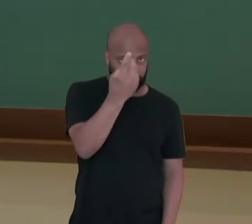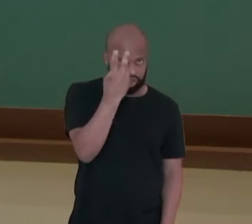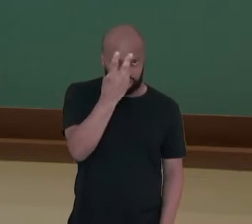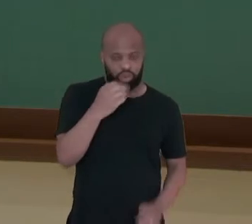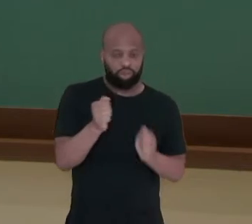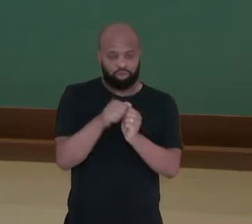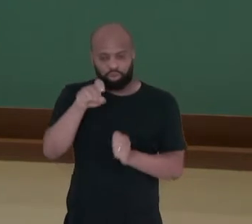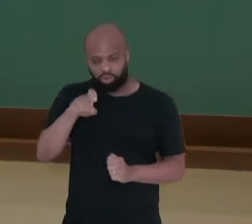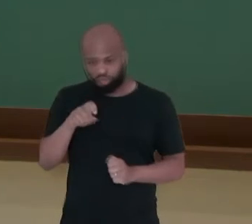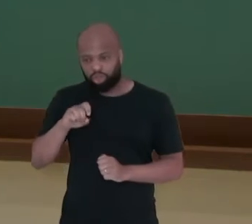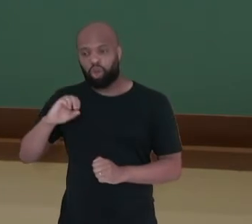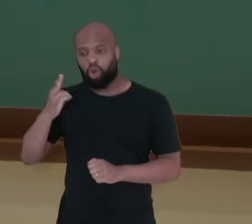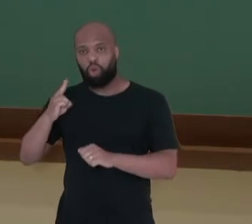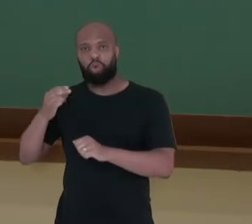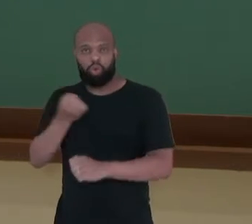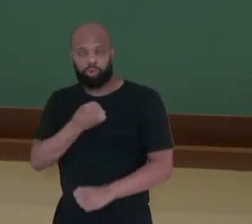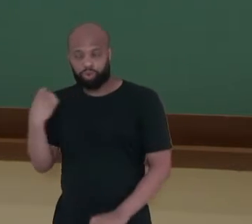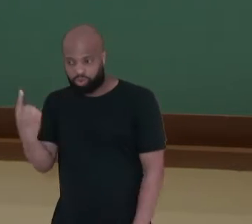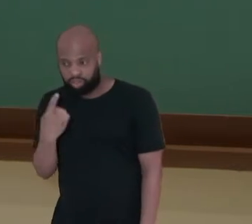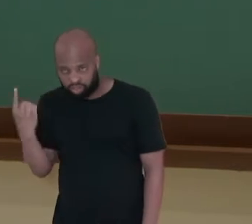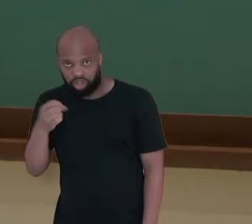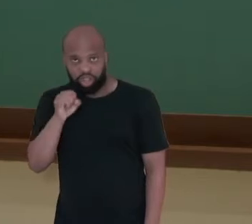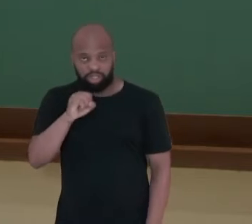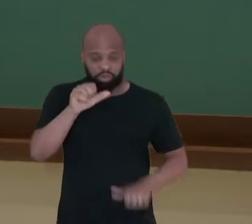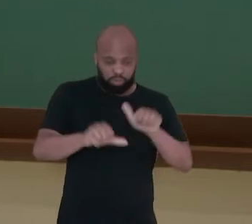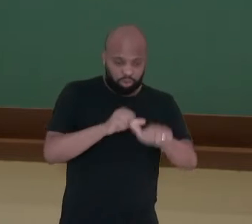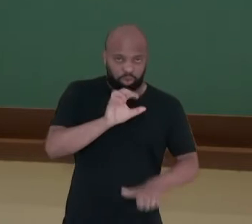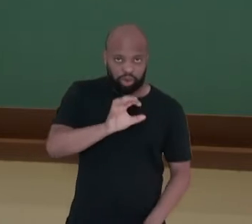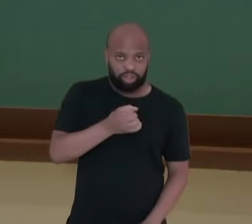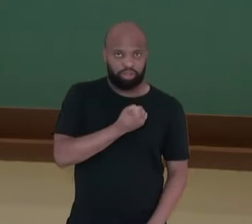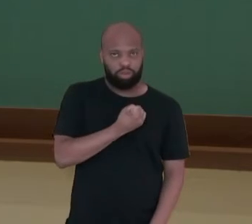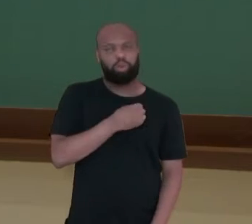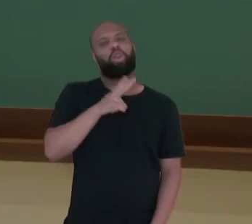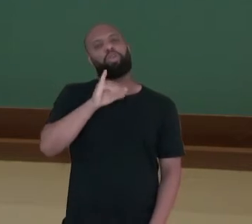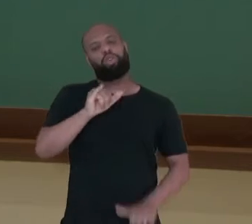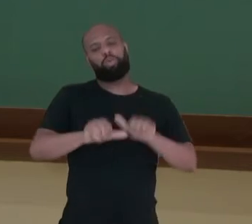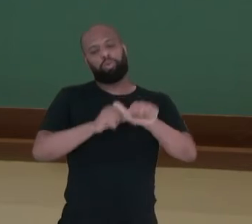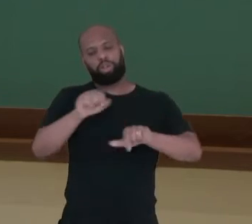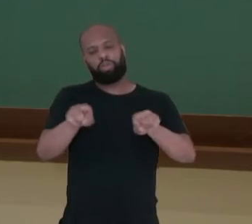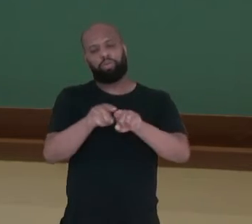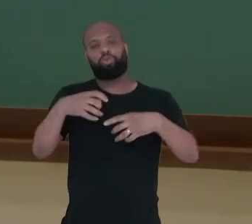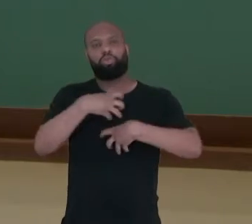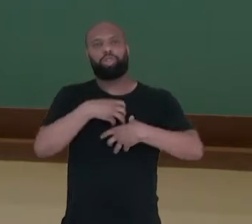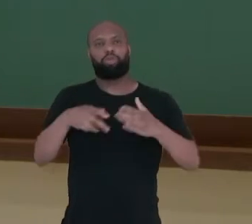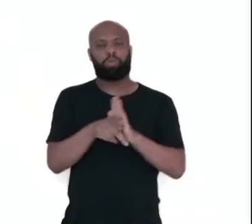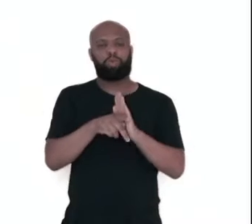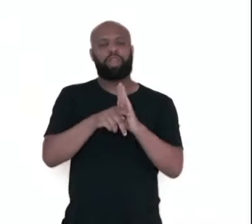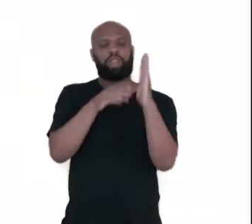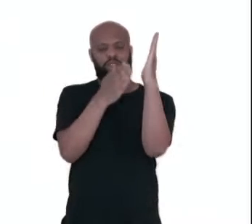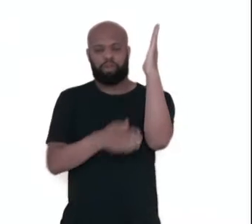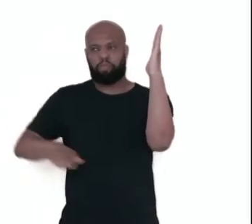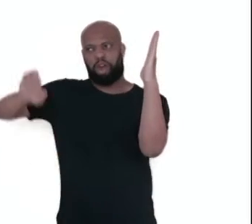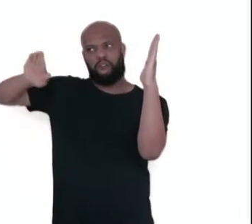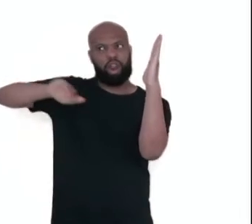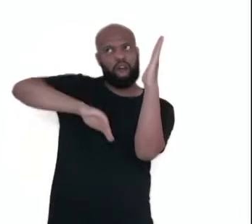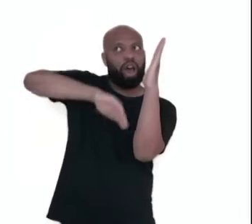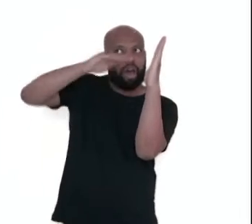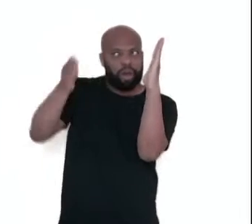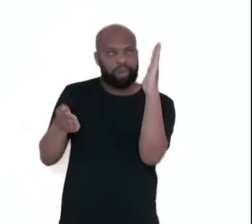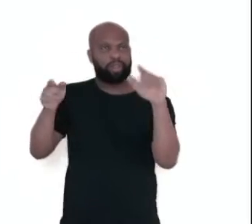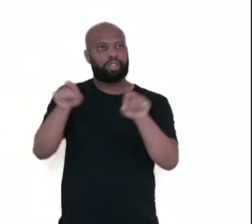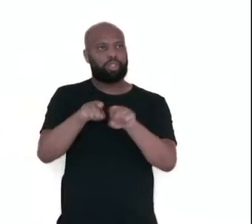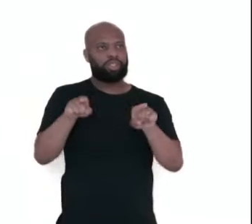parábola, certo? Olha lá outros exemplos. Menos x ao quadrado mais 4x. Então, cortou em